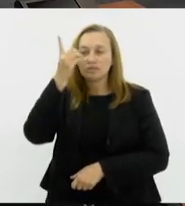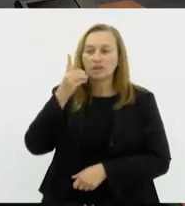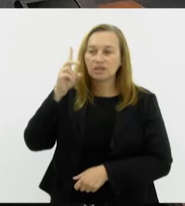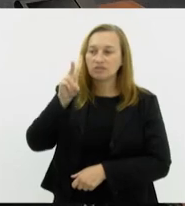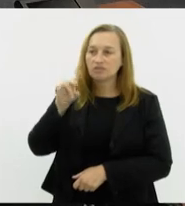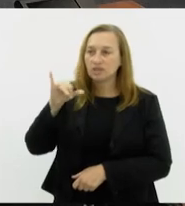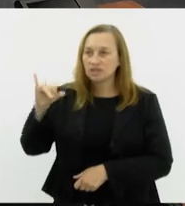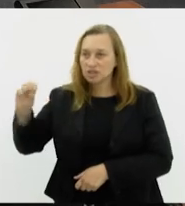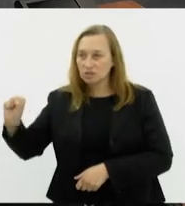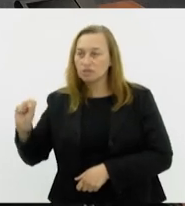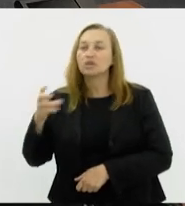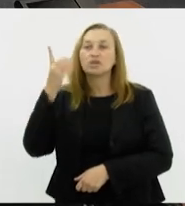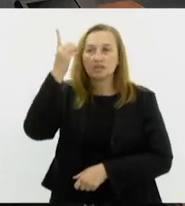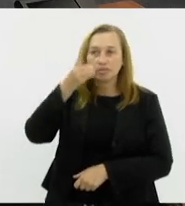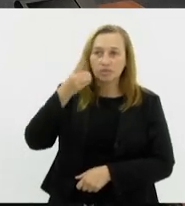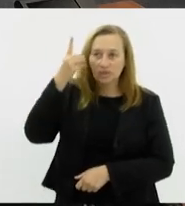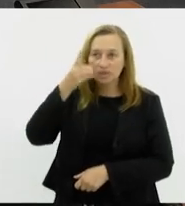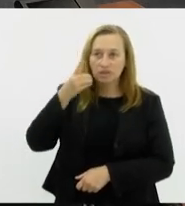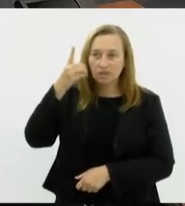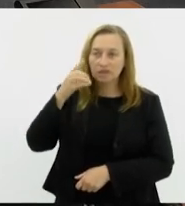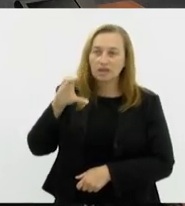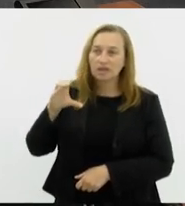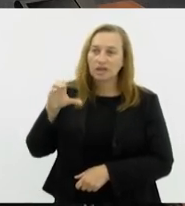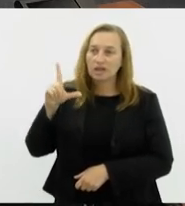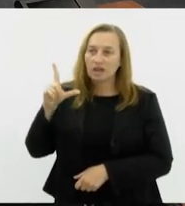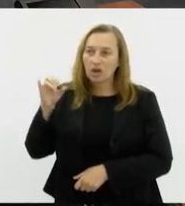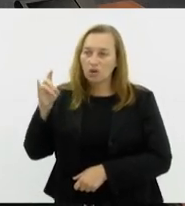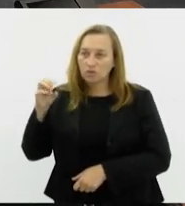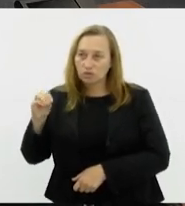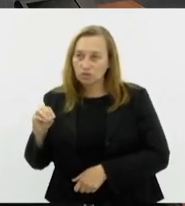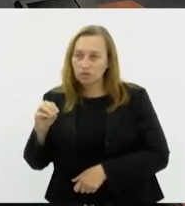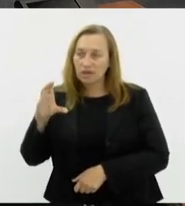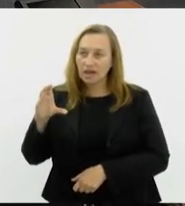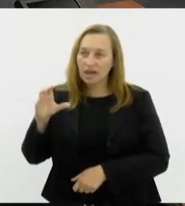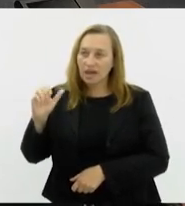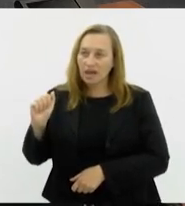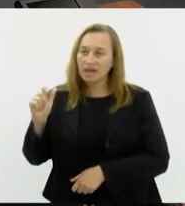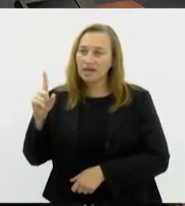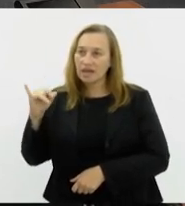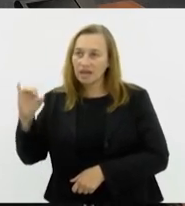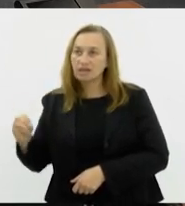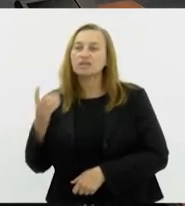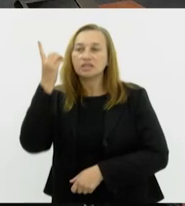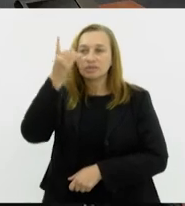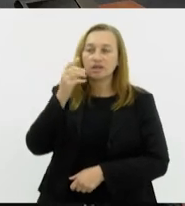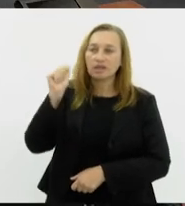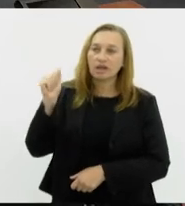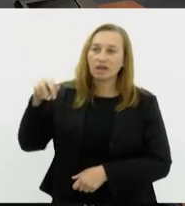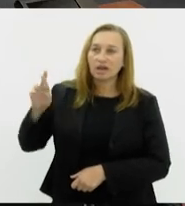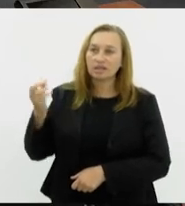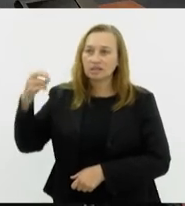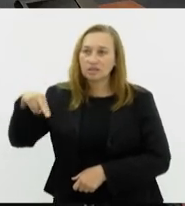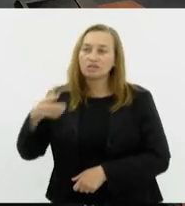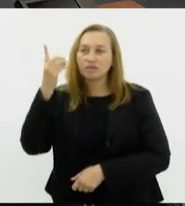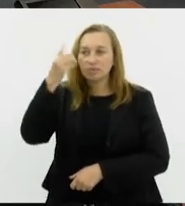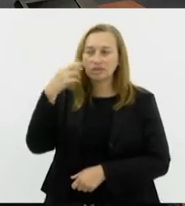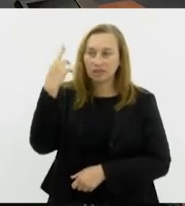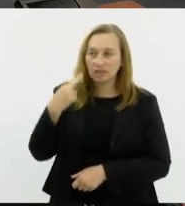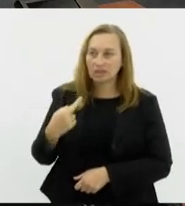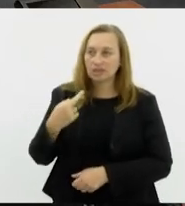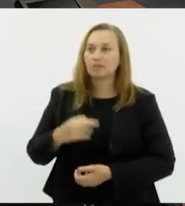Cozolino, deputado Cláudio Caiado, deputado Anderson Moraes, deputada Renata